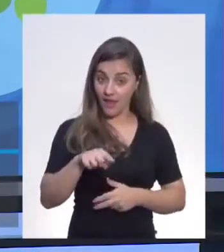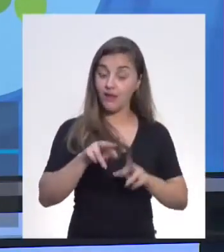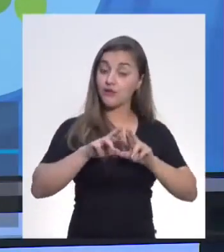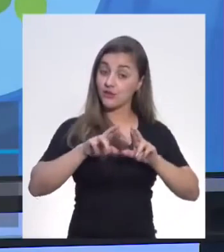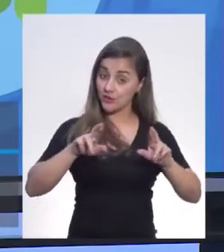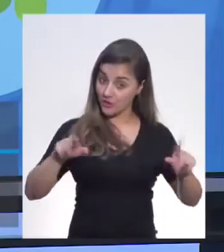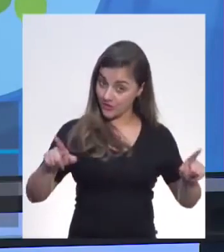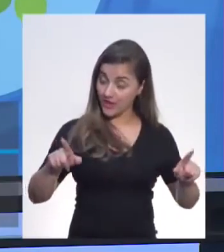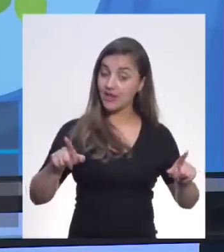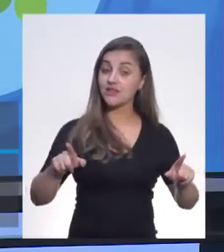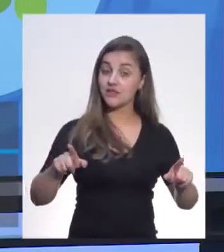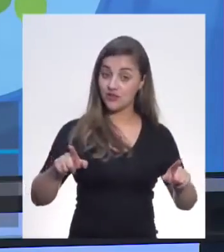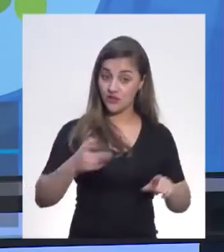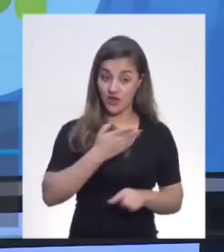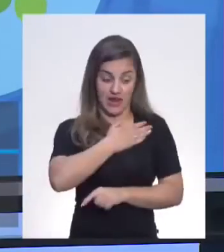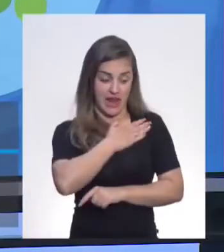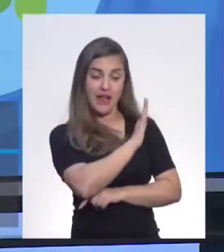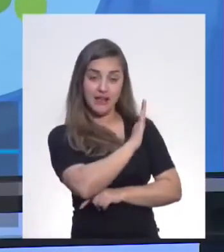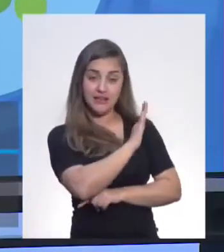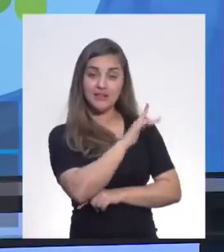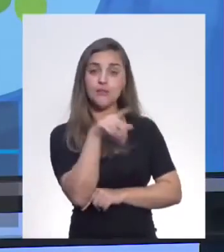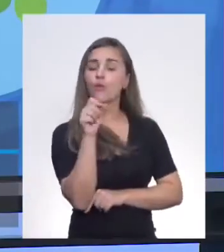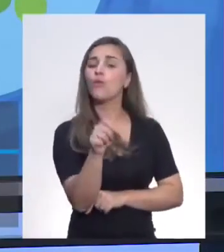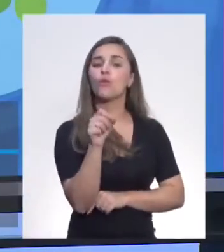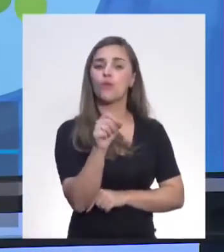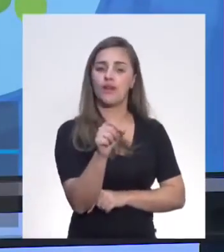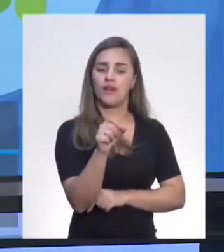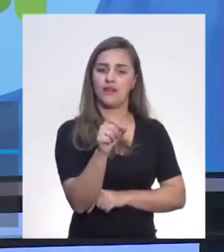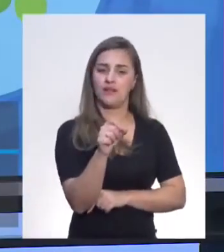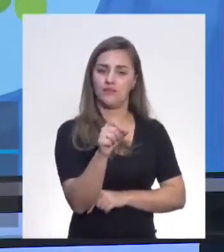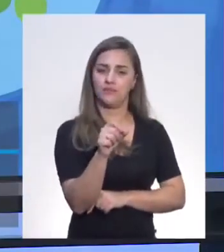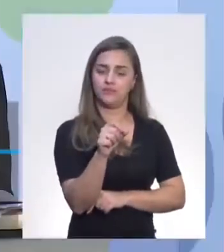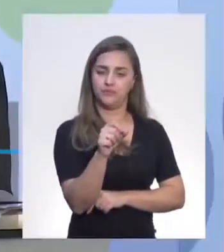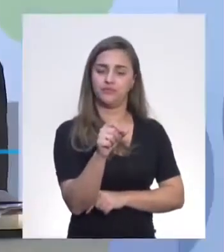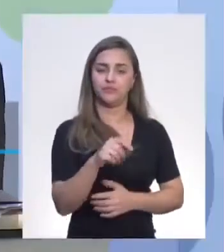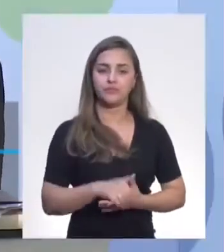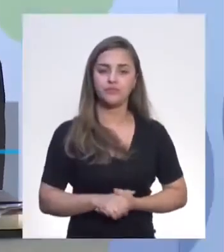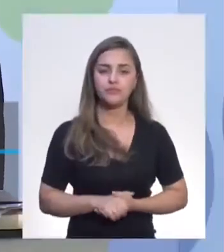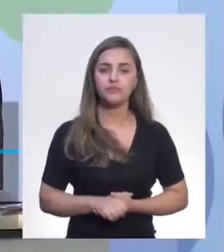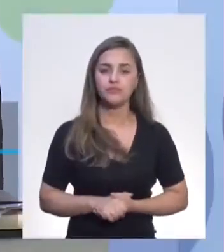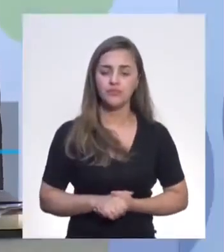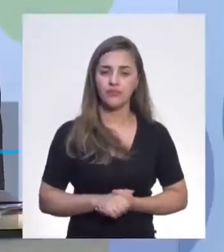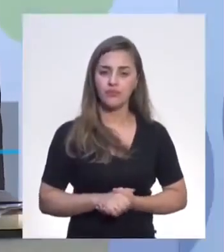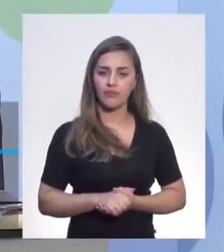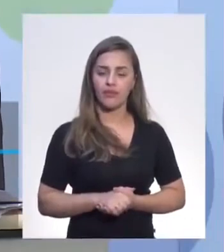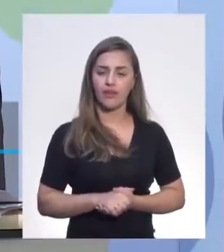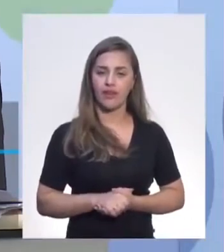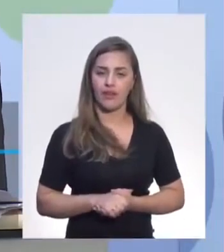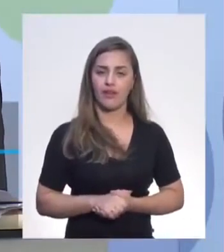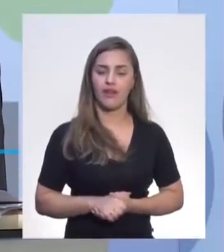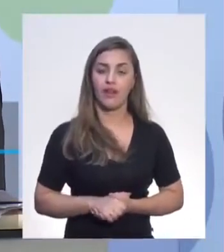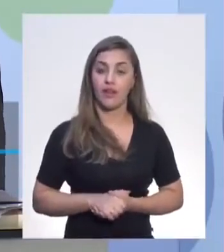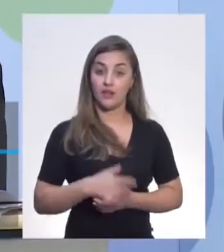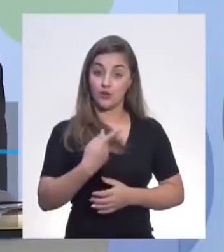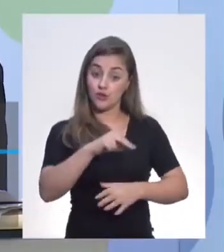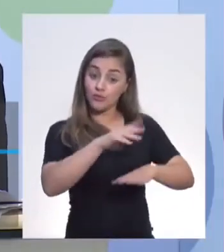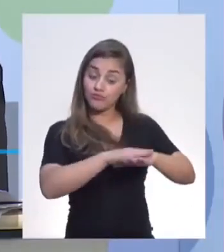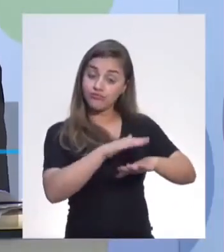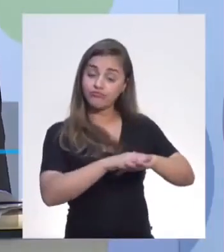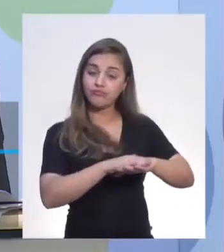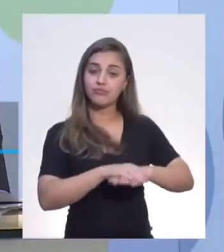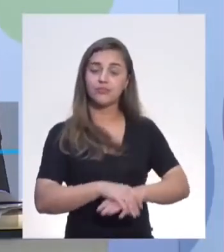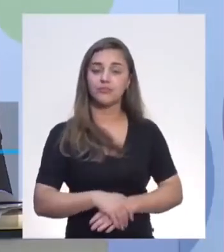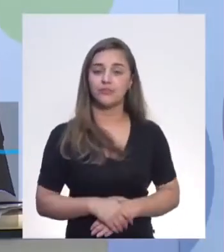que lembrar que racismo é sobre marginalização. E essa marginalização, né, gente? Então, vocês